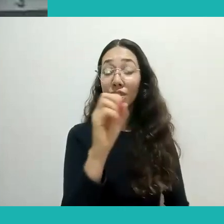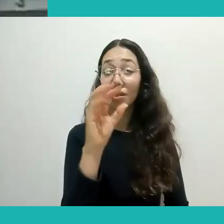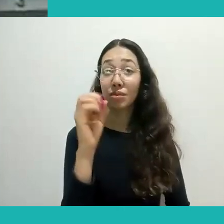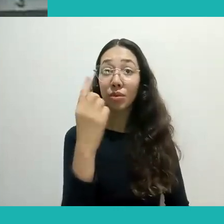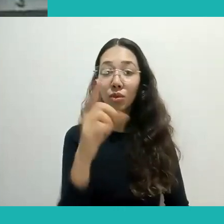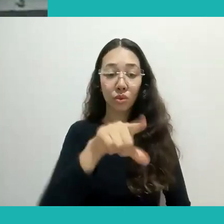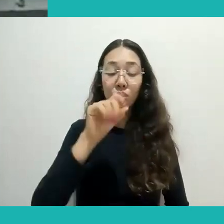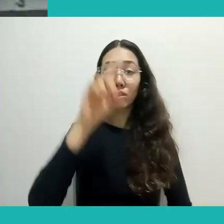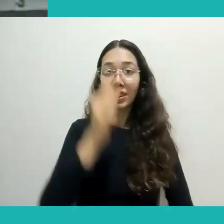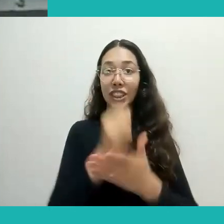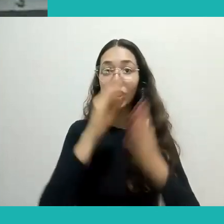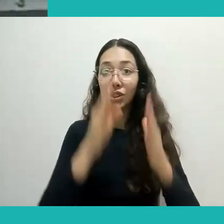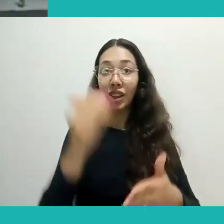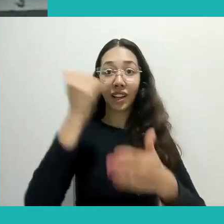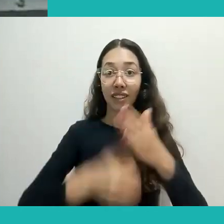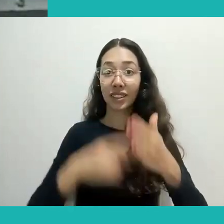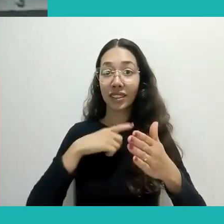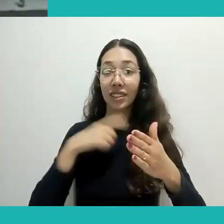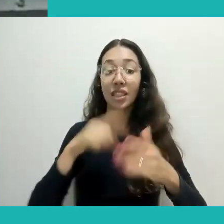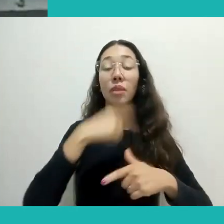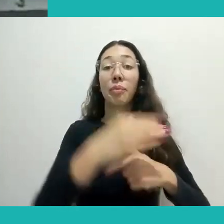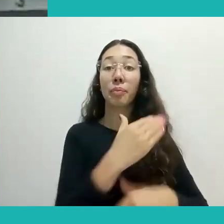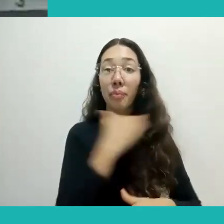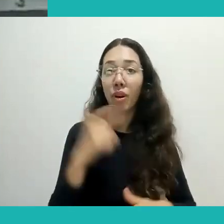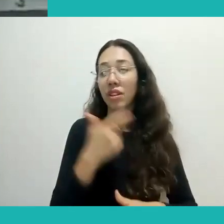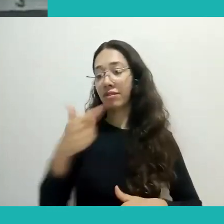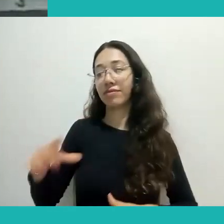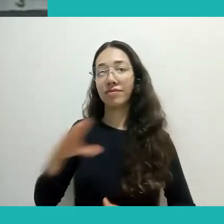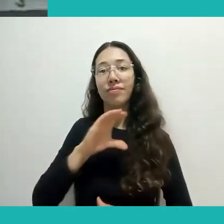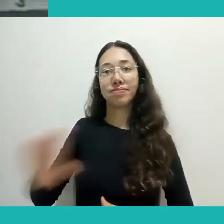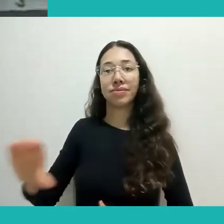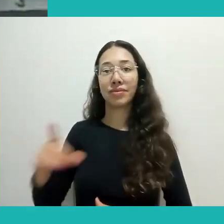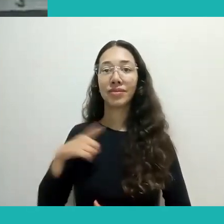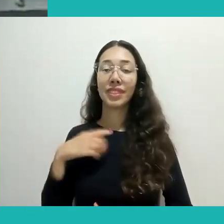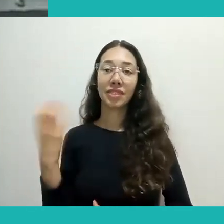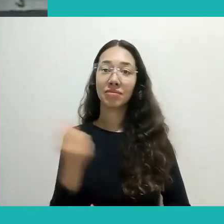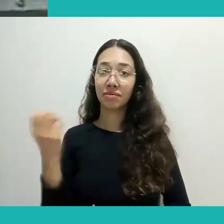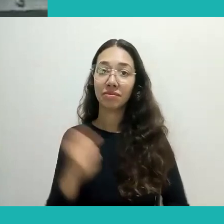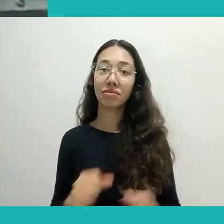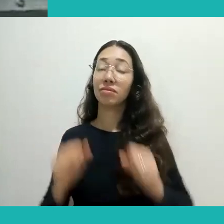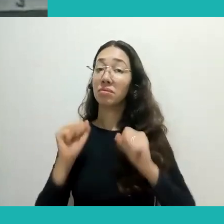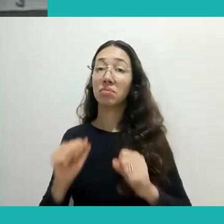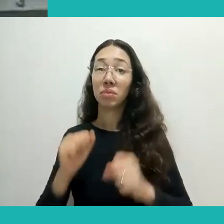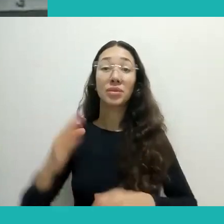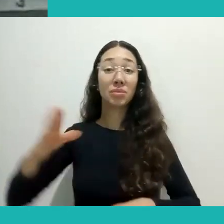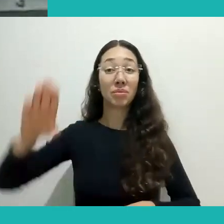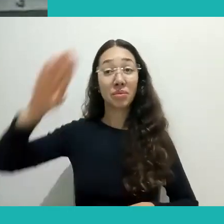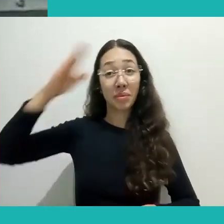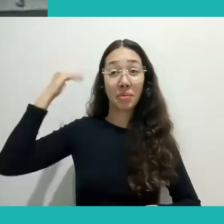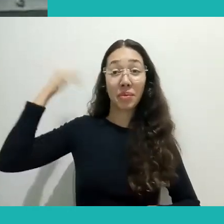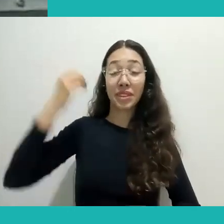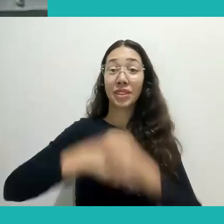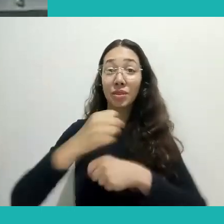hoje a gente tem que essa contribuição de 1,5% ela vai ser paga tanto por militares optantes em 2001 quanto